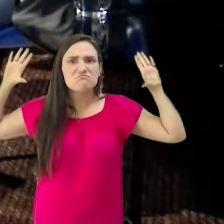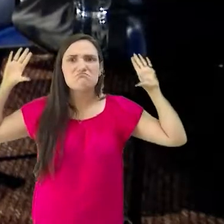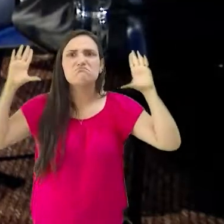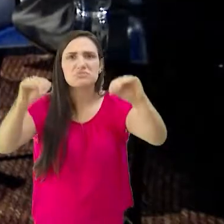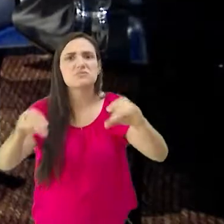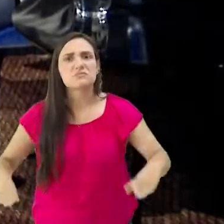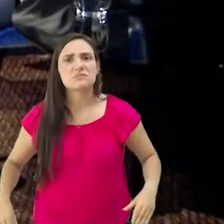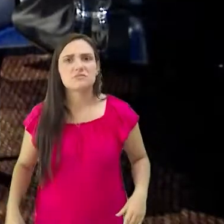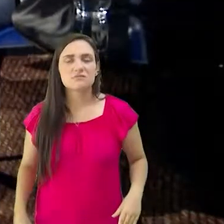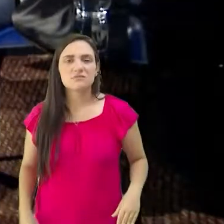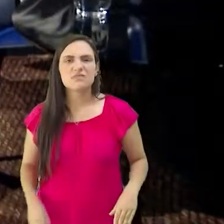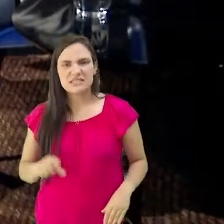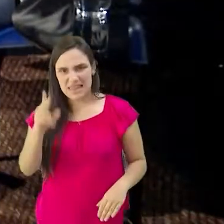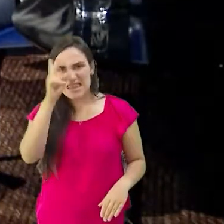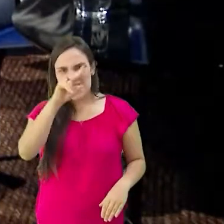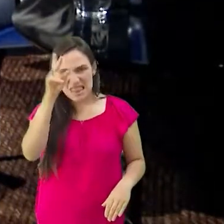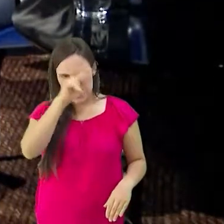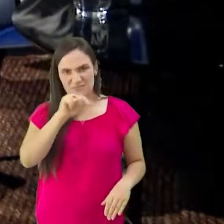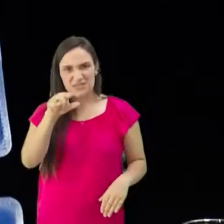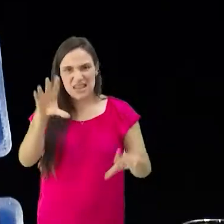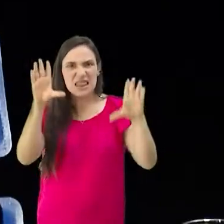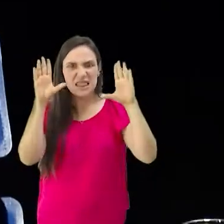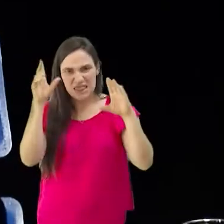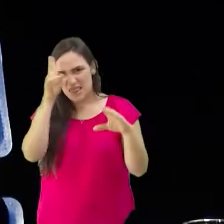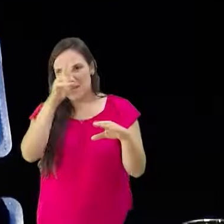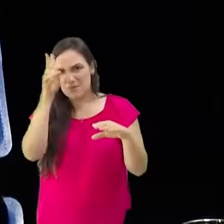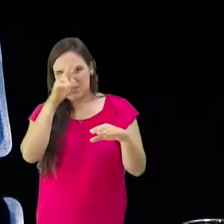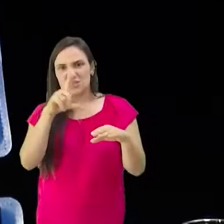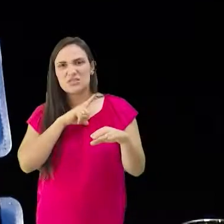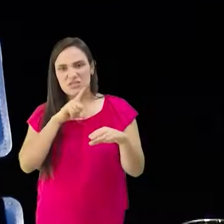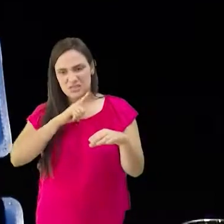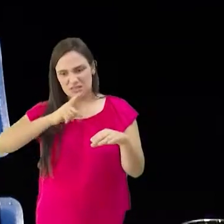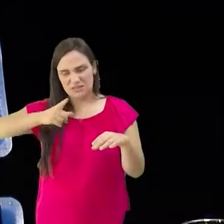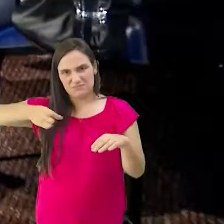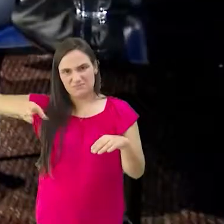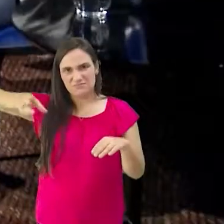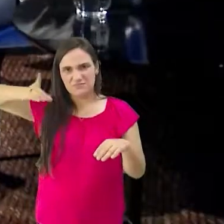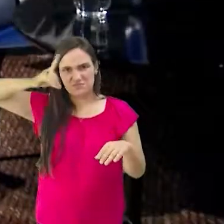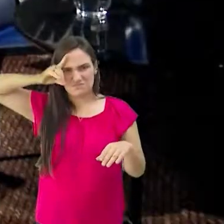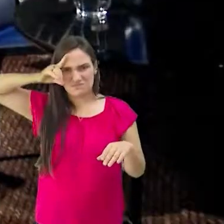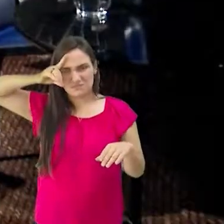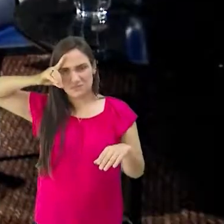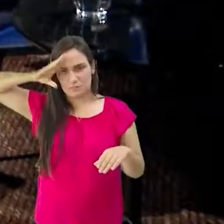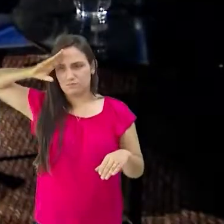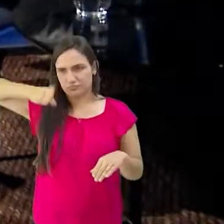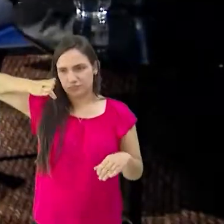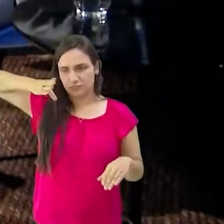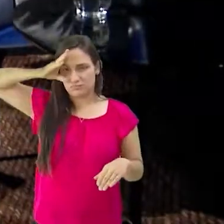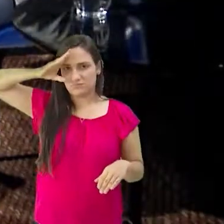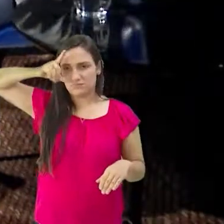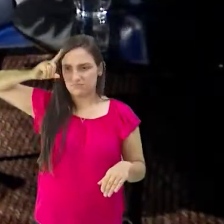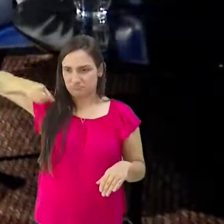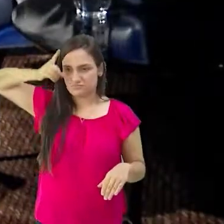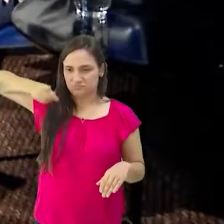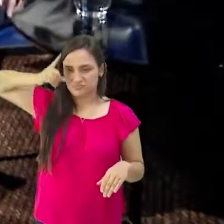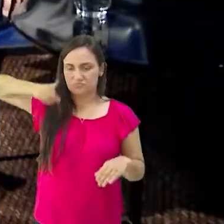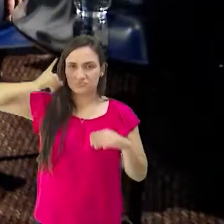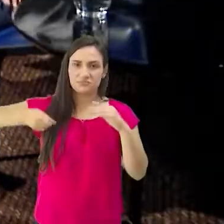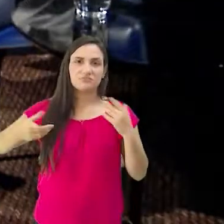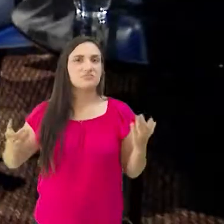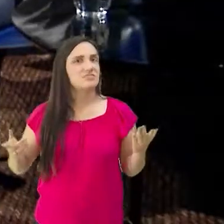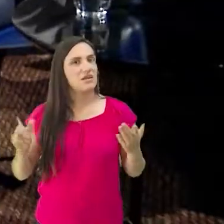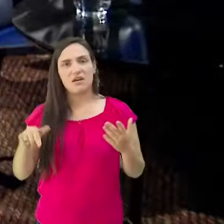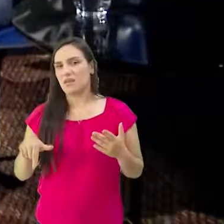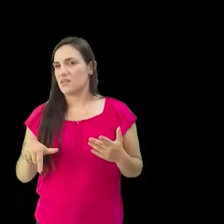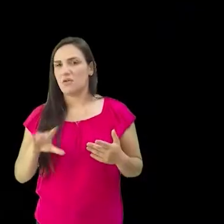Época época de repressão, né? Aquela época. Ó, os saudosos da ditadura, vê que bizarro que é uma ditadura, né, Gilson? Que